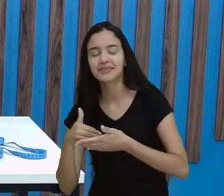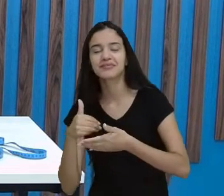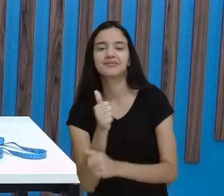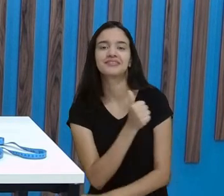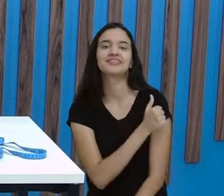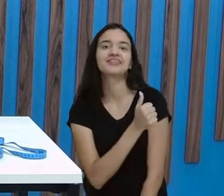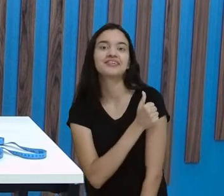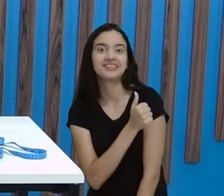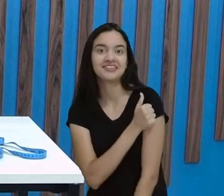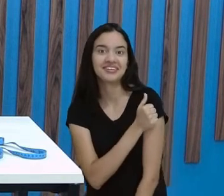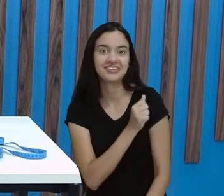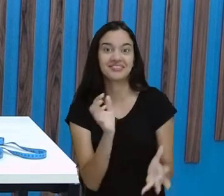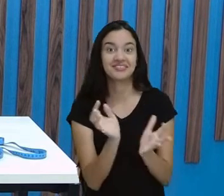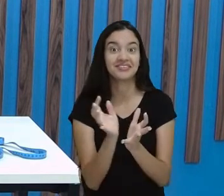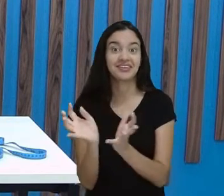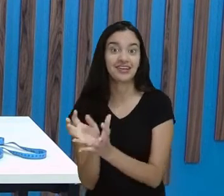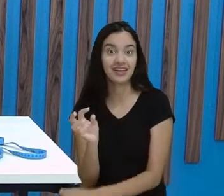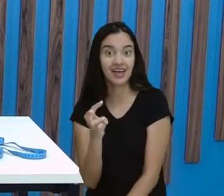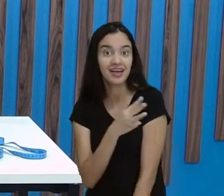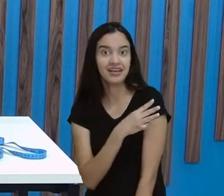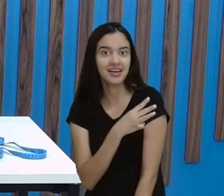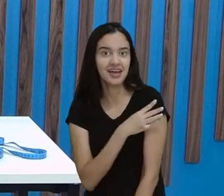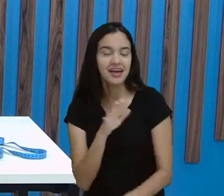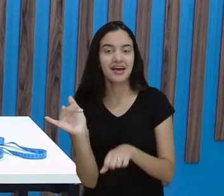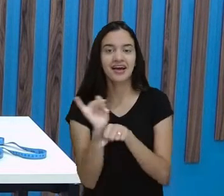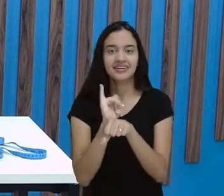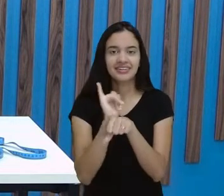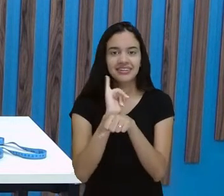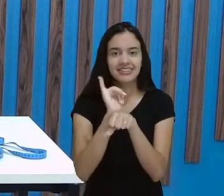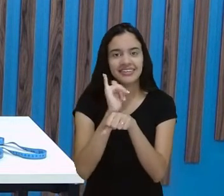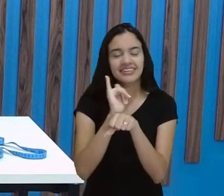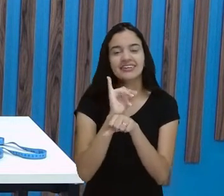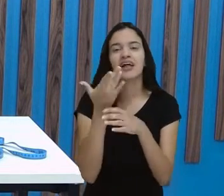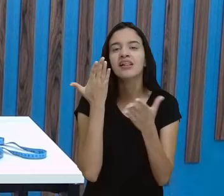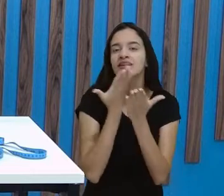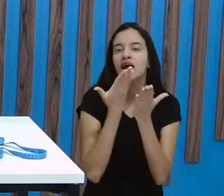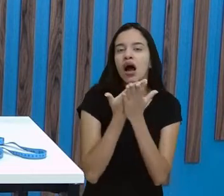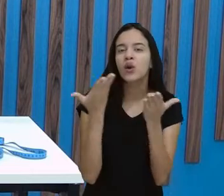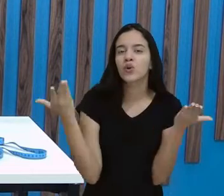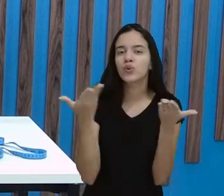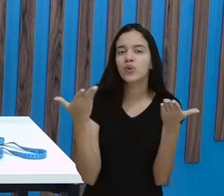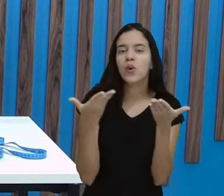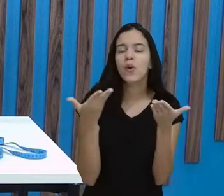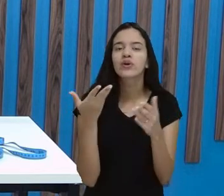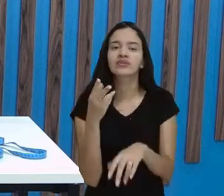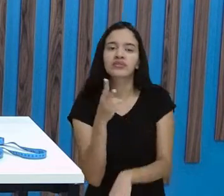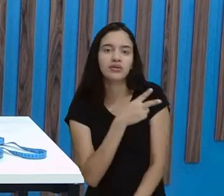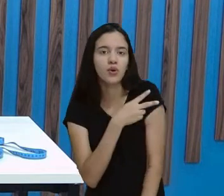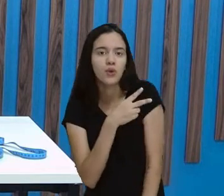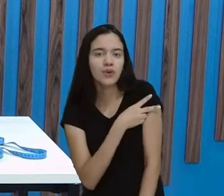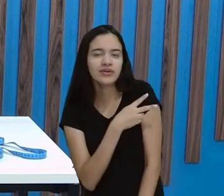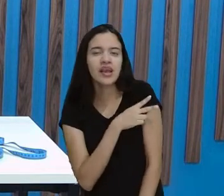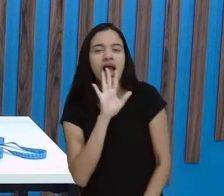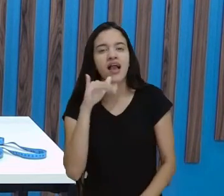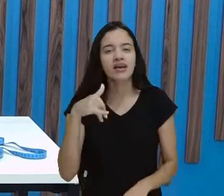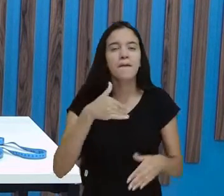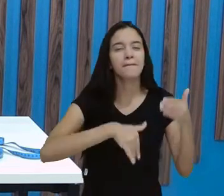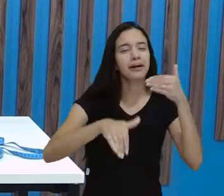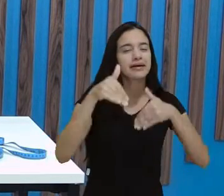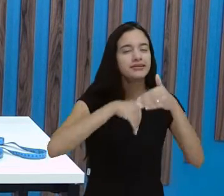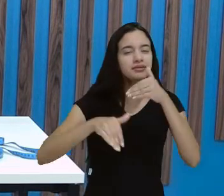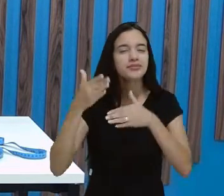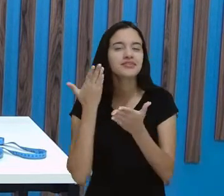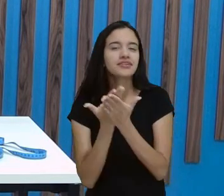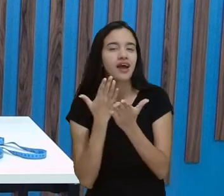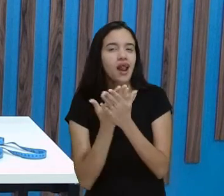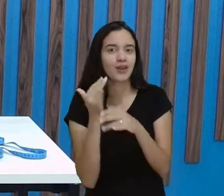bem participativas lá no YouTube. E eu vou acompanhar essa aula de hoje, as turmas dos segundos anos, quem foi que participou da aula